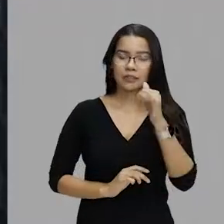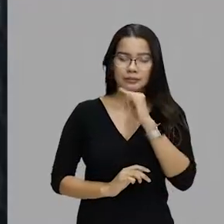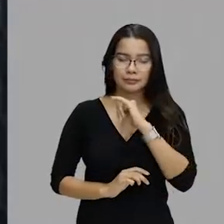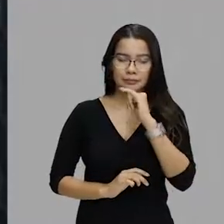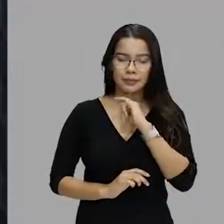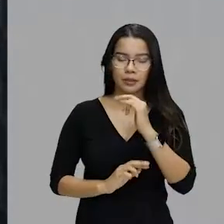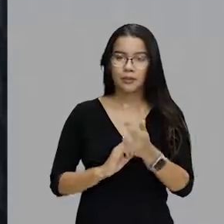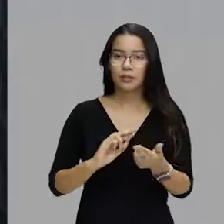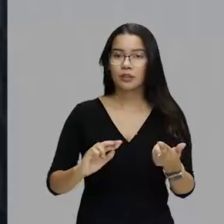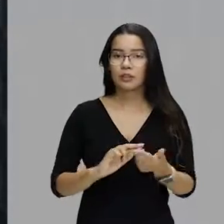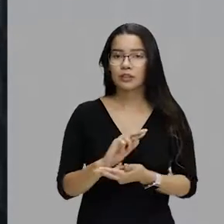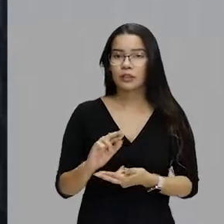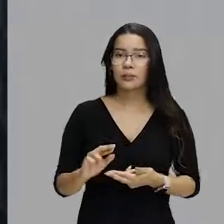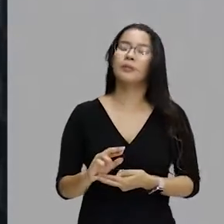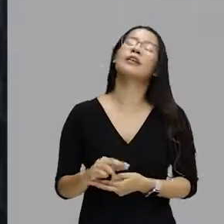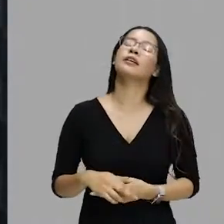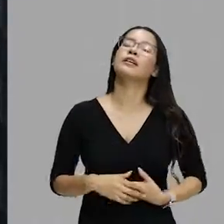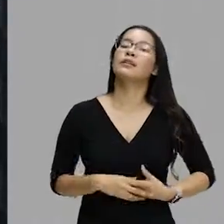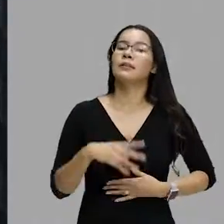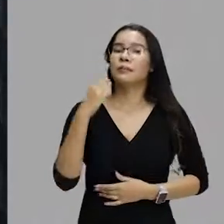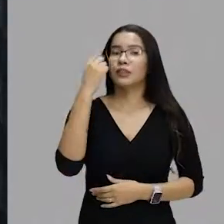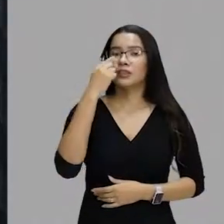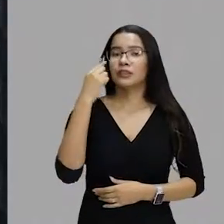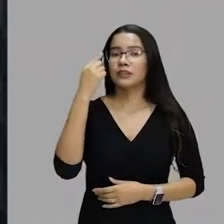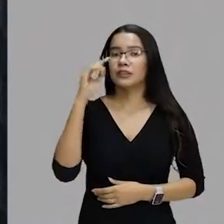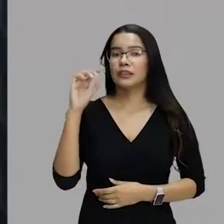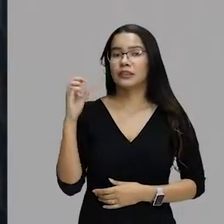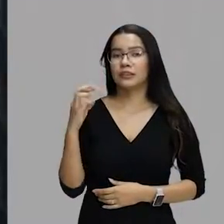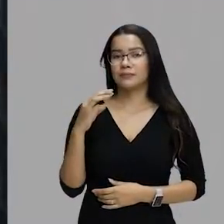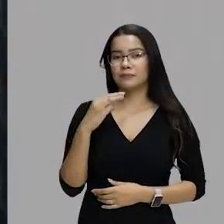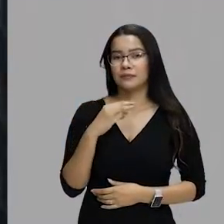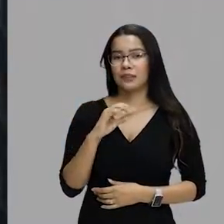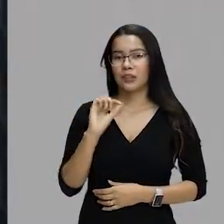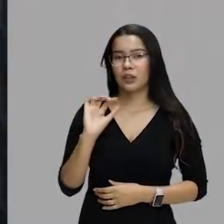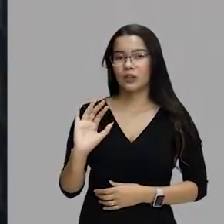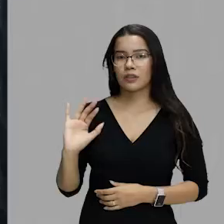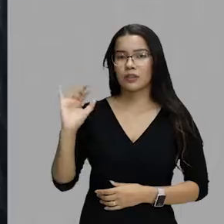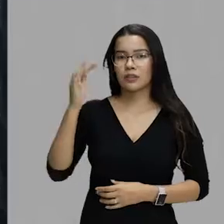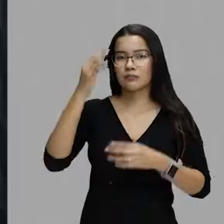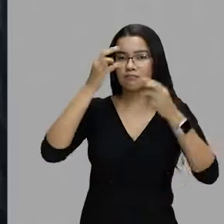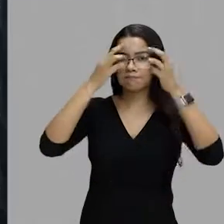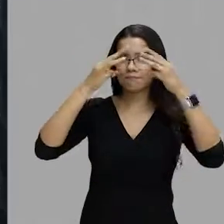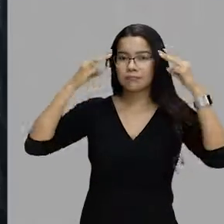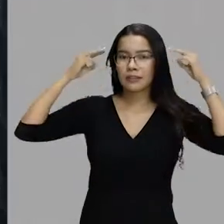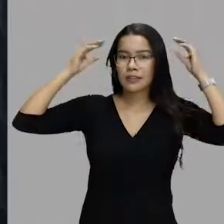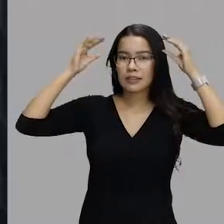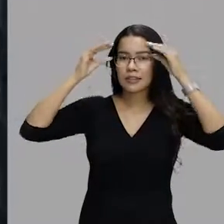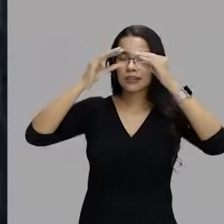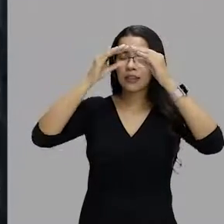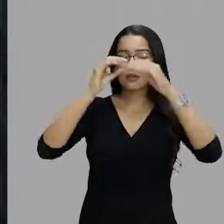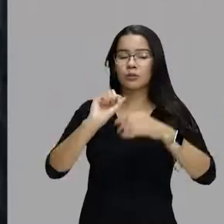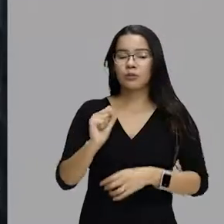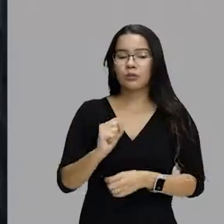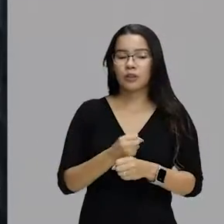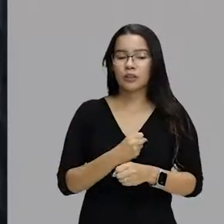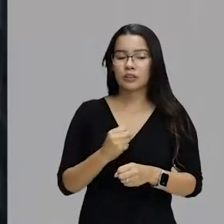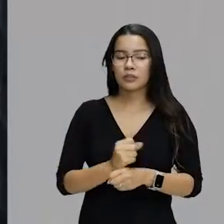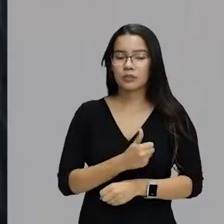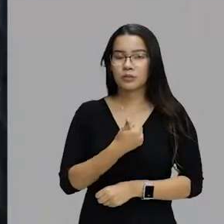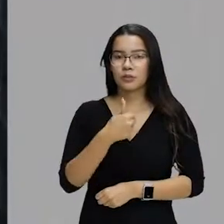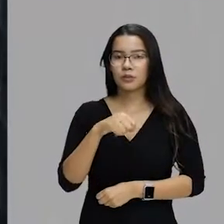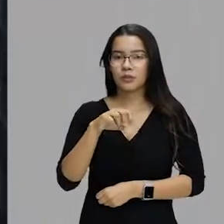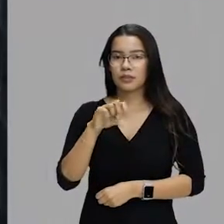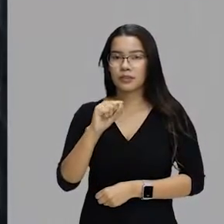ocorreu em 1910, a Revolução da Nicarágua, que vai ocorrer mais tarde, e, lógico, a Revolução Cubana, que nós iremos trabalhar